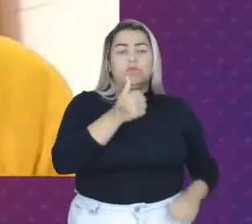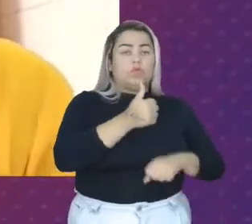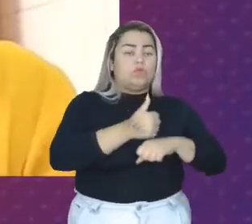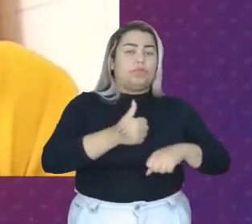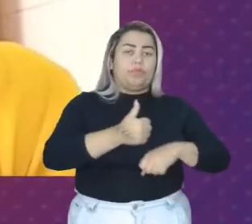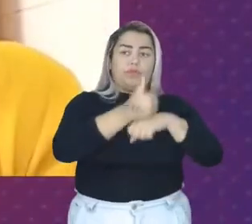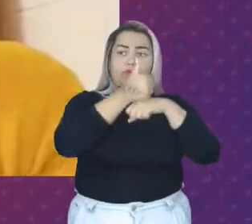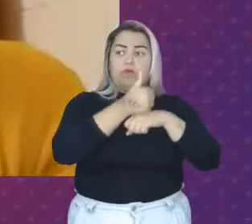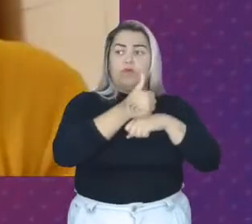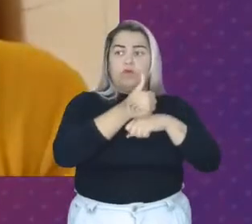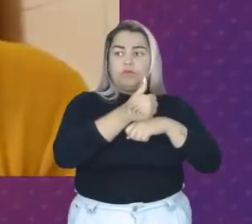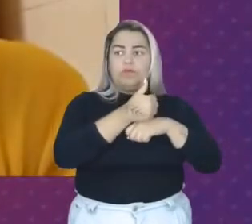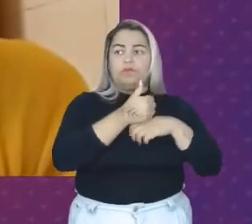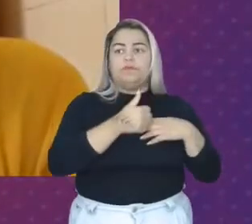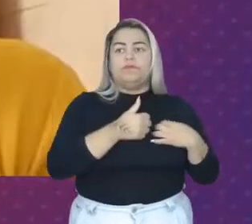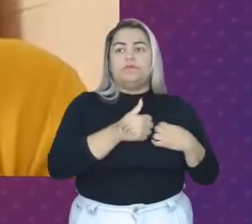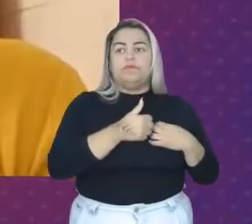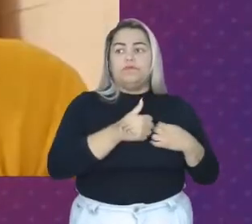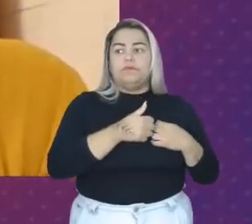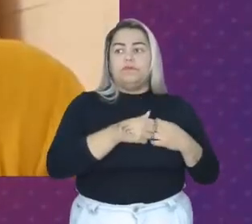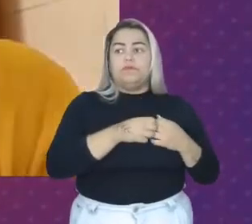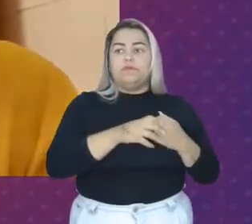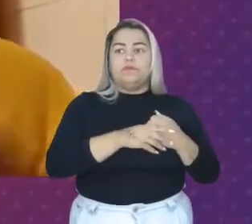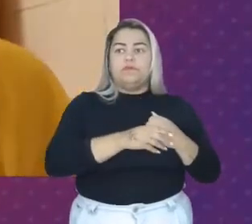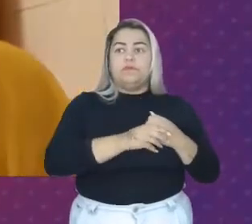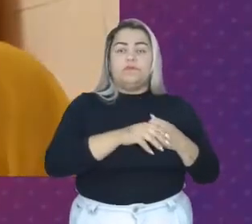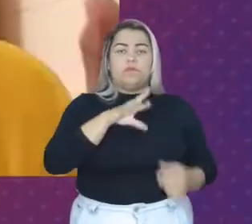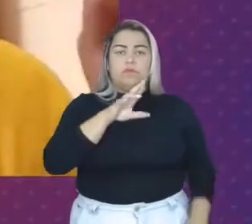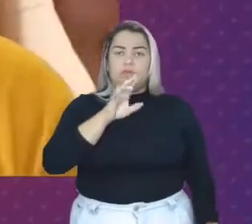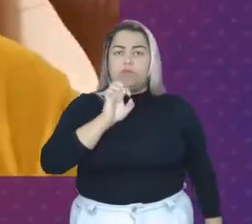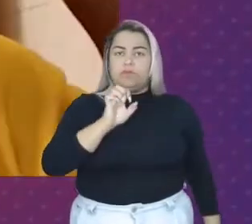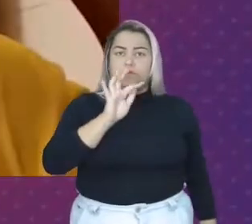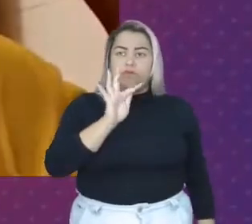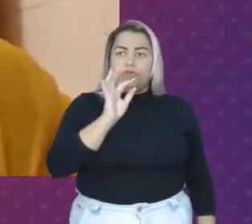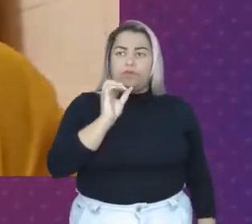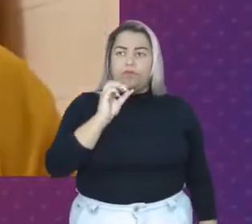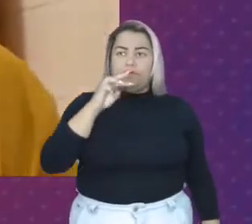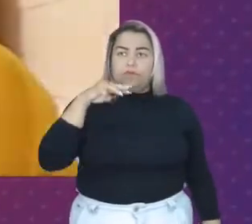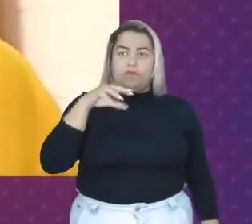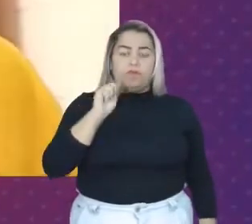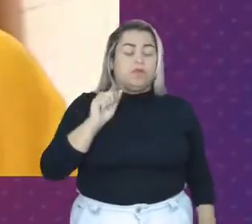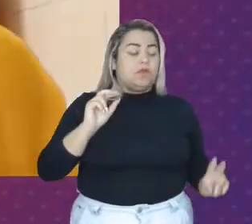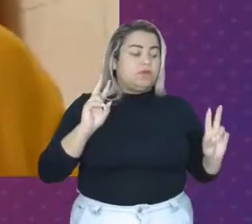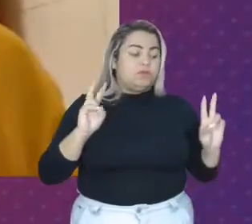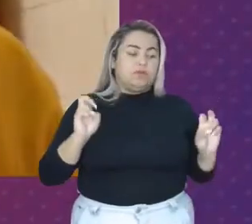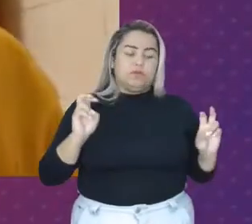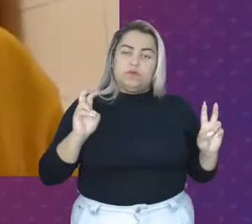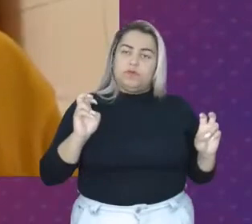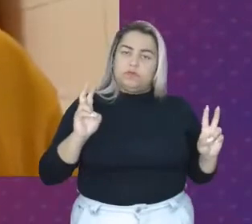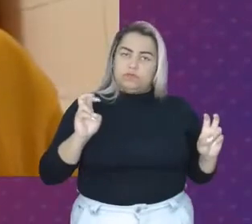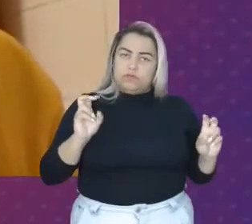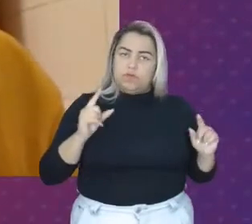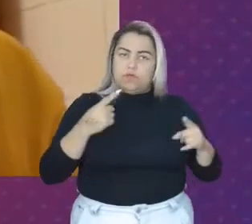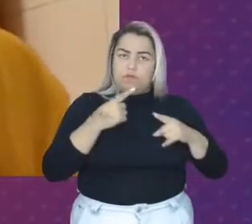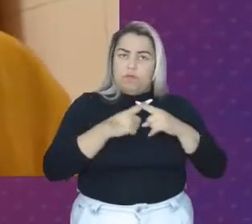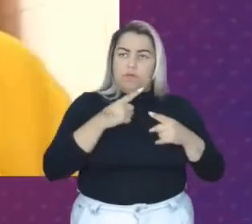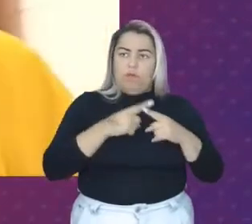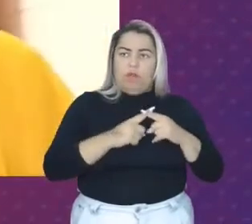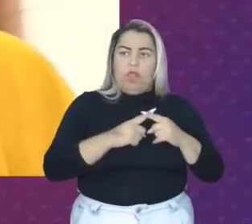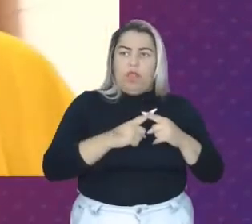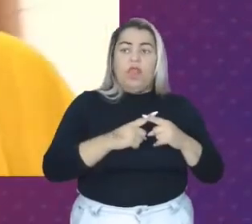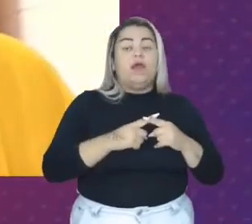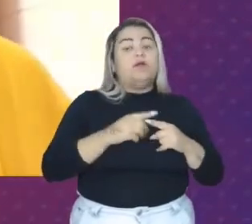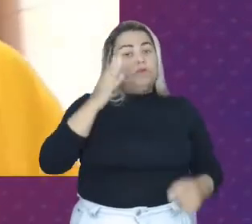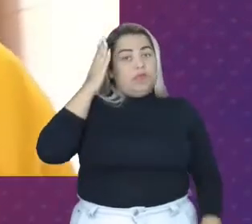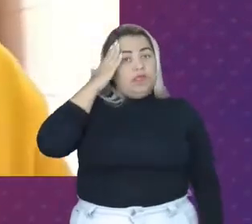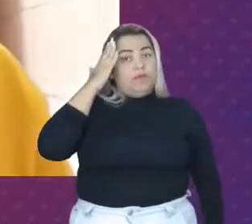veio a reforma entre aspas, né, porque a gente